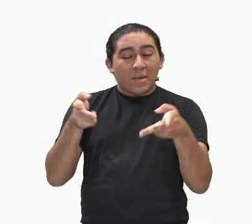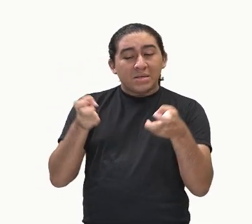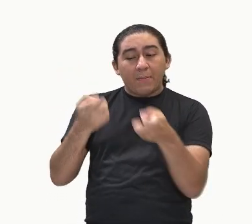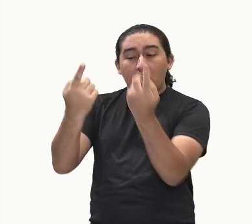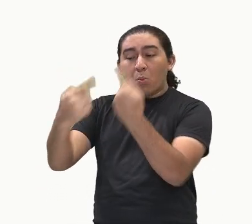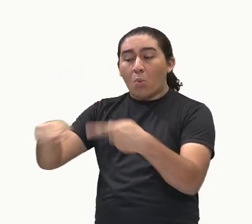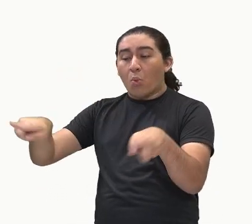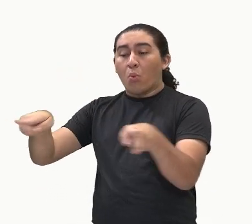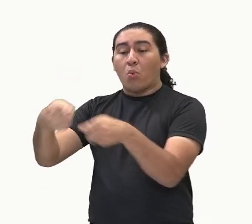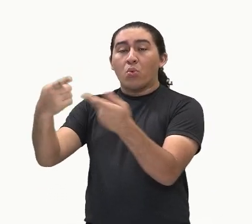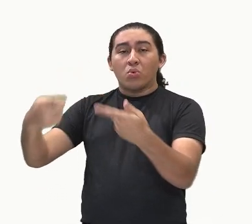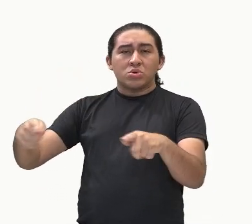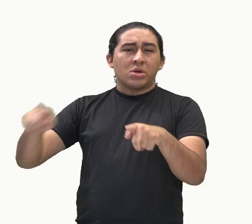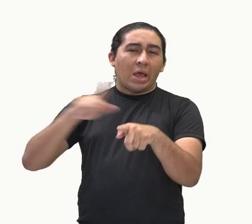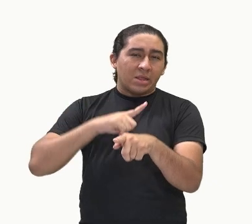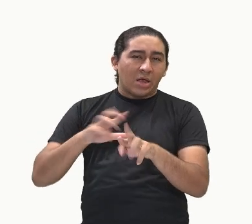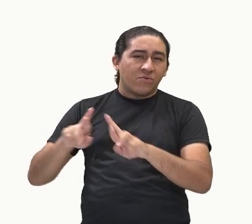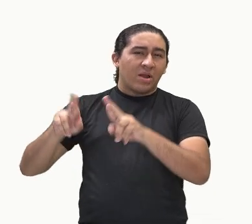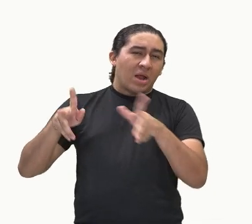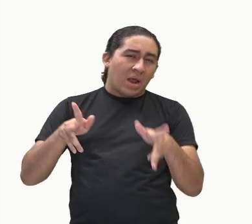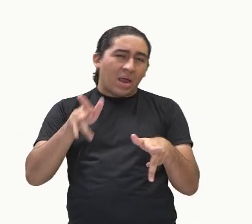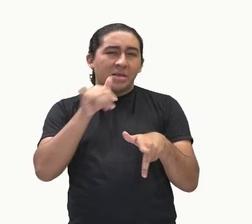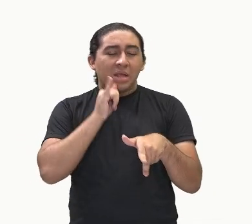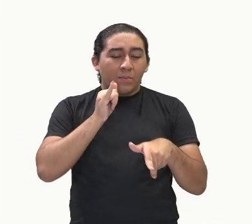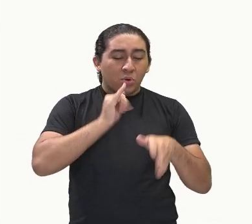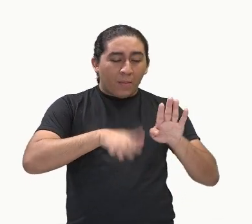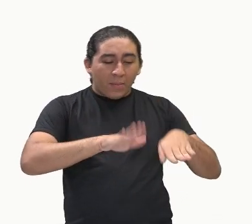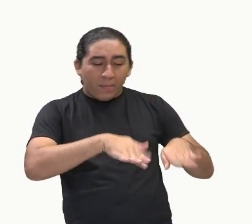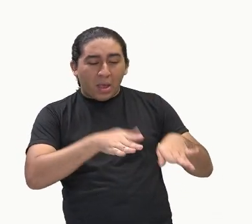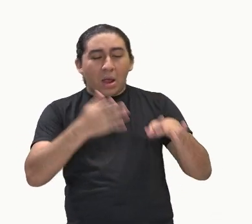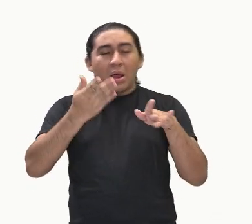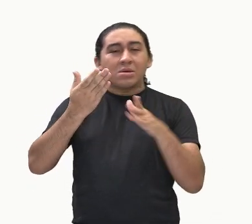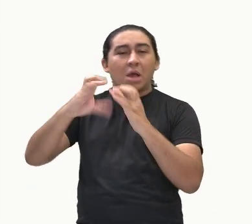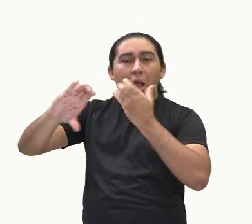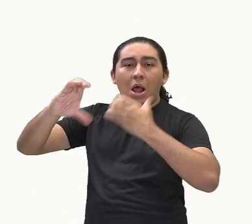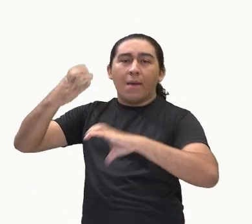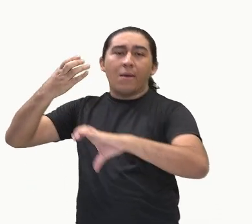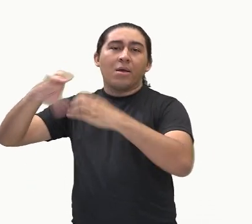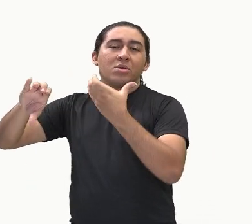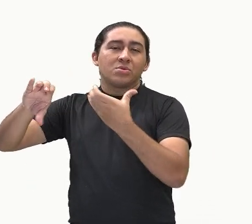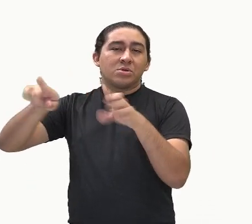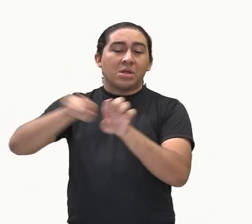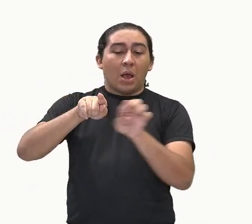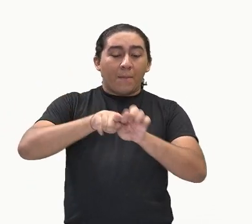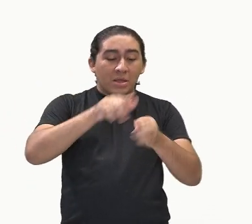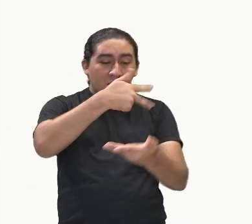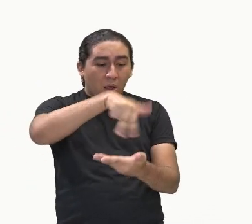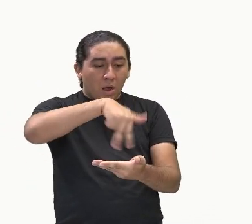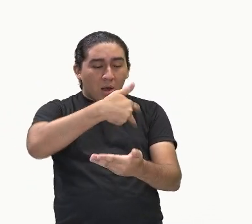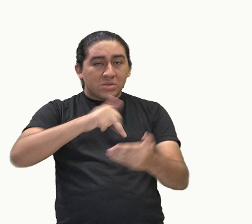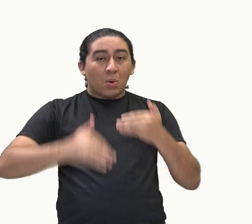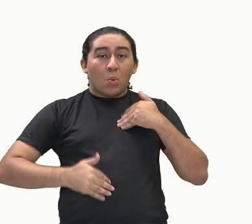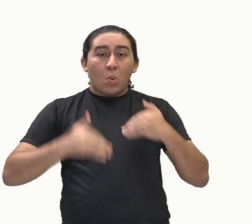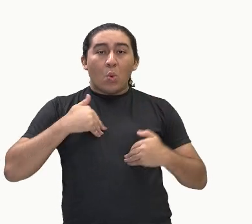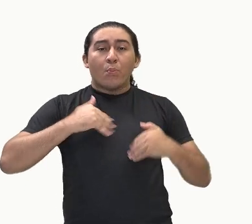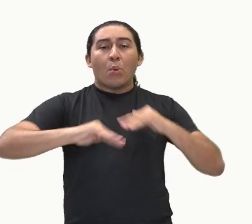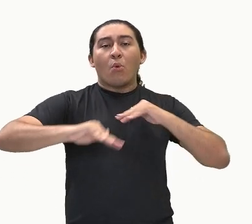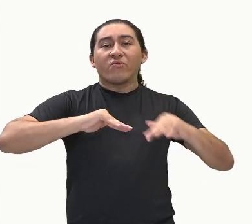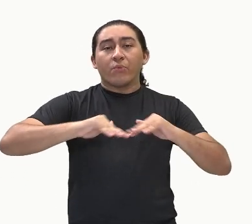instrumentos de percussão, que tem um canto junto com o movimento corporal, que tem todo